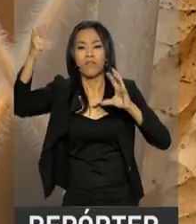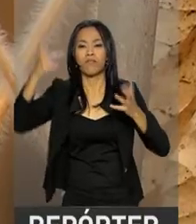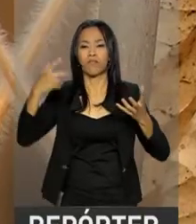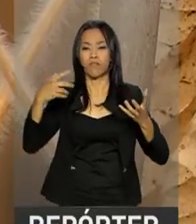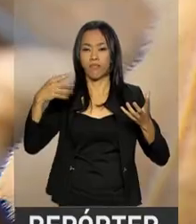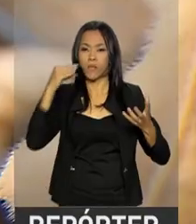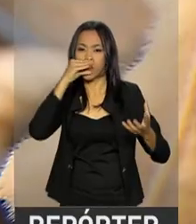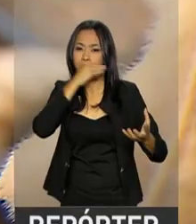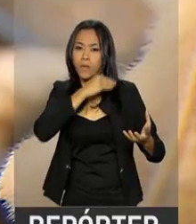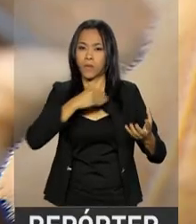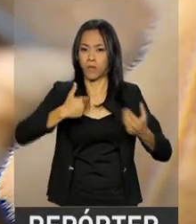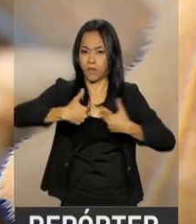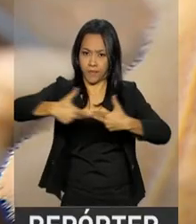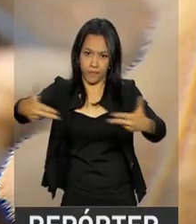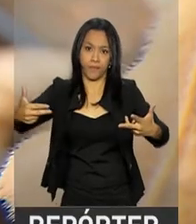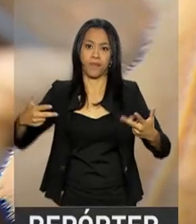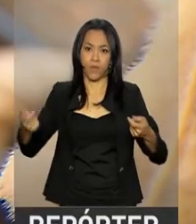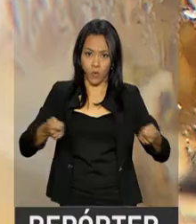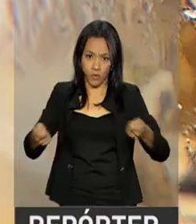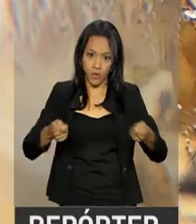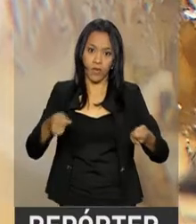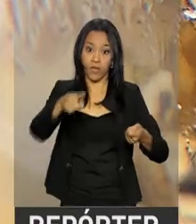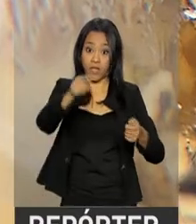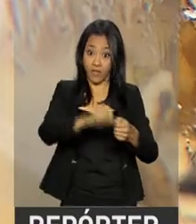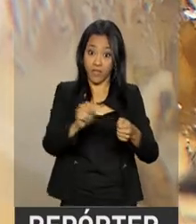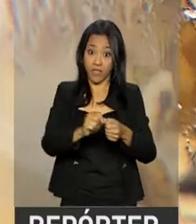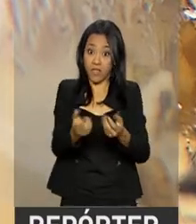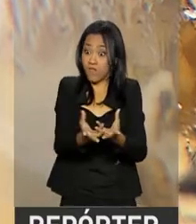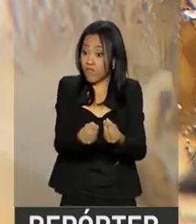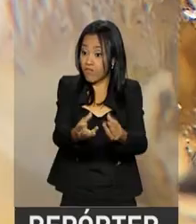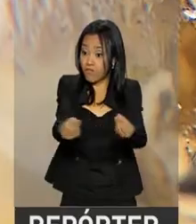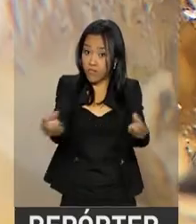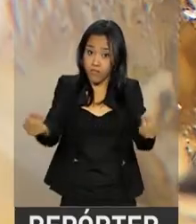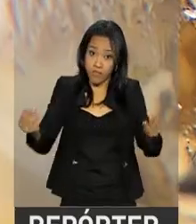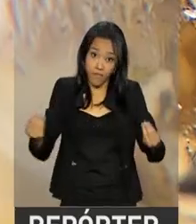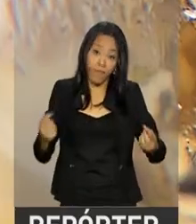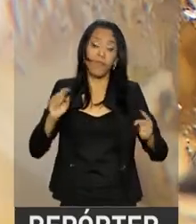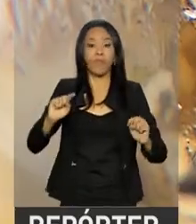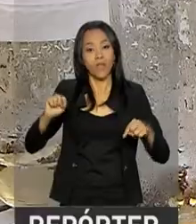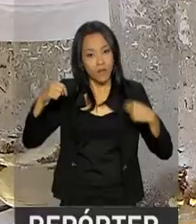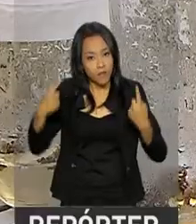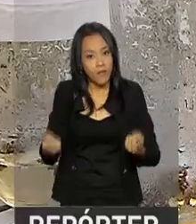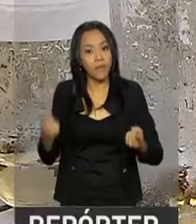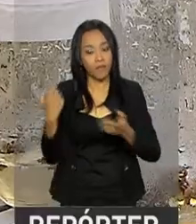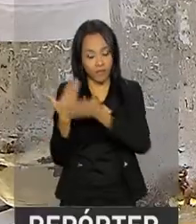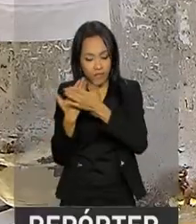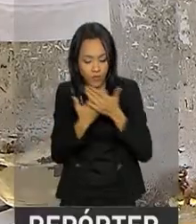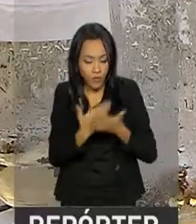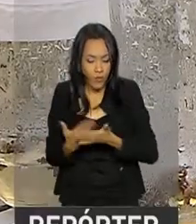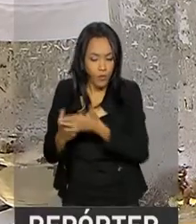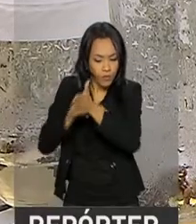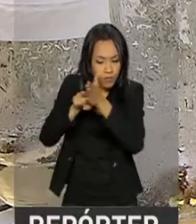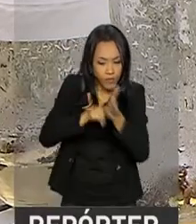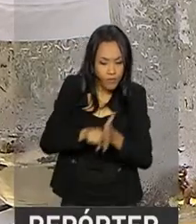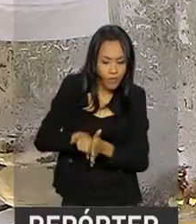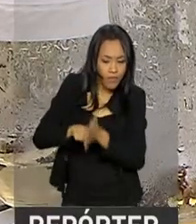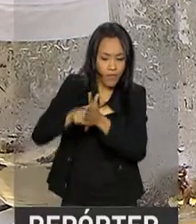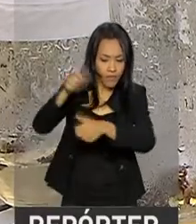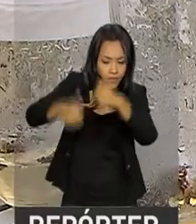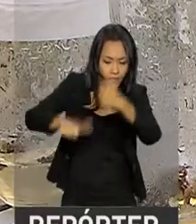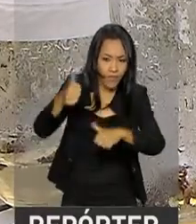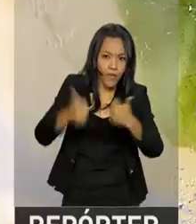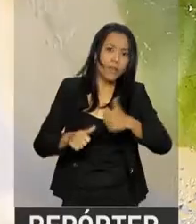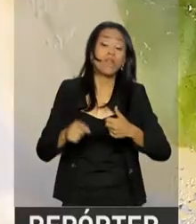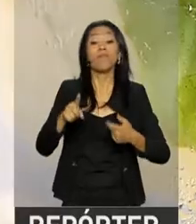sementes e gerar proteína em larga escala e então realizar os estudos pré clínicos e clínicos além